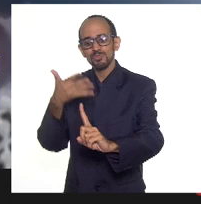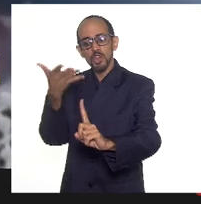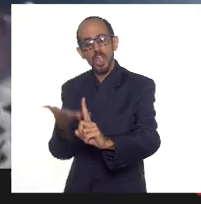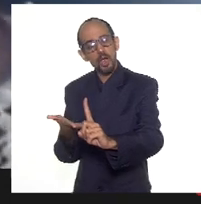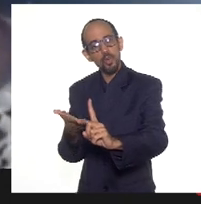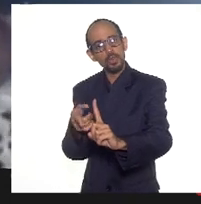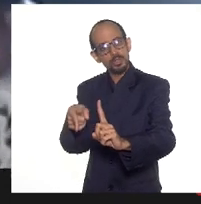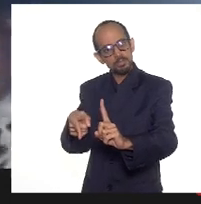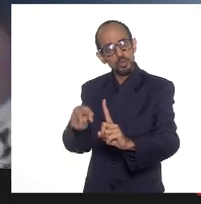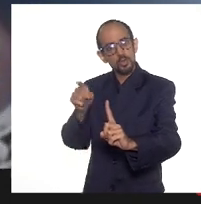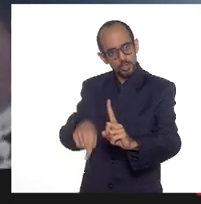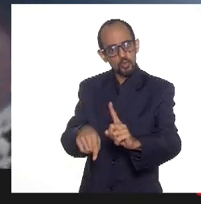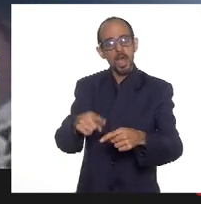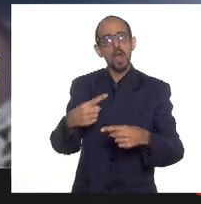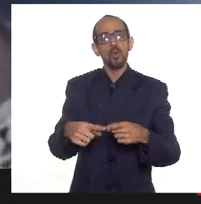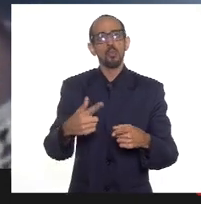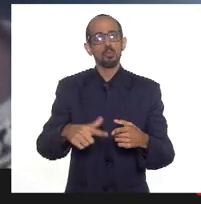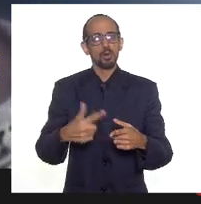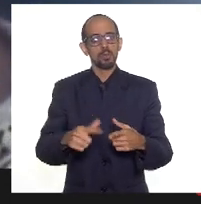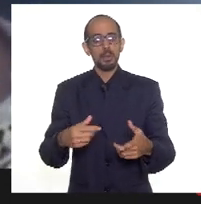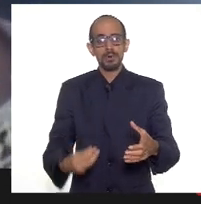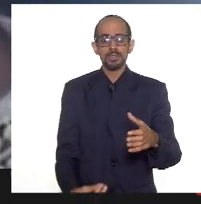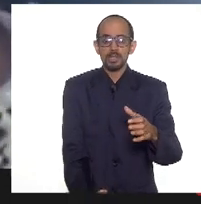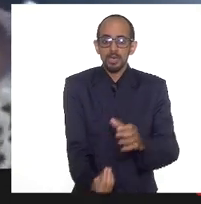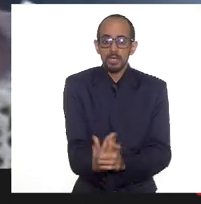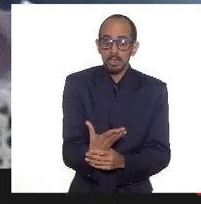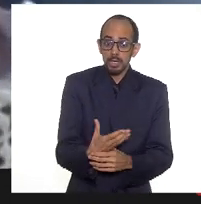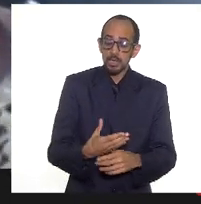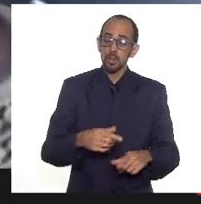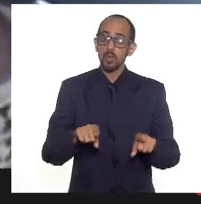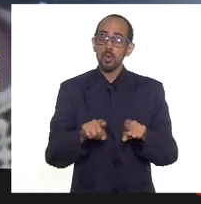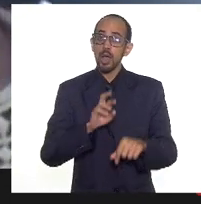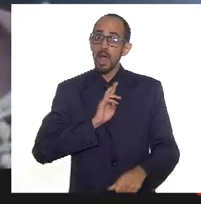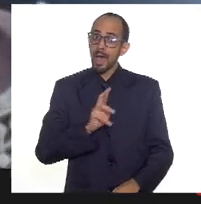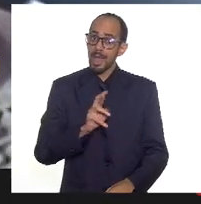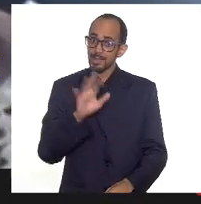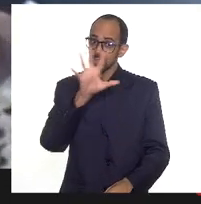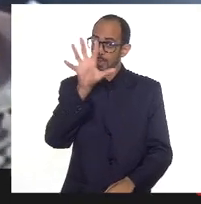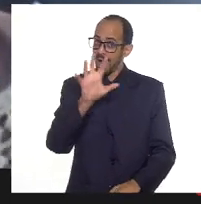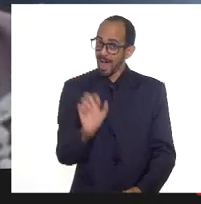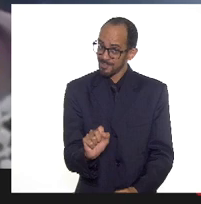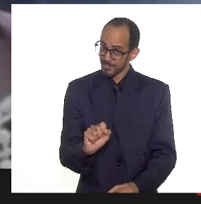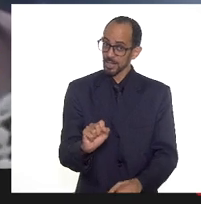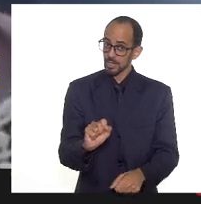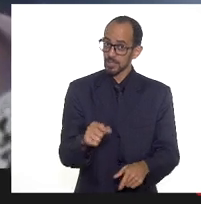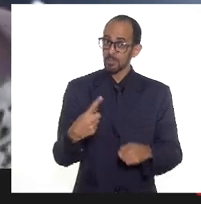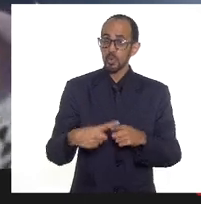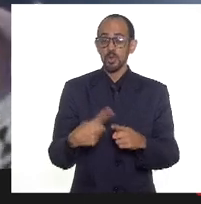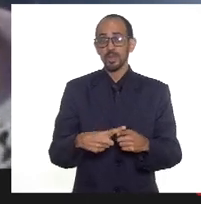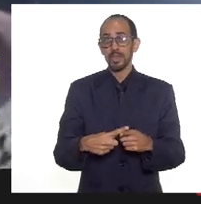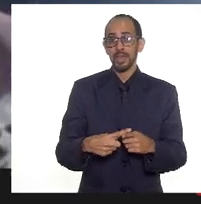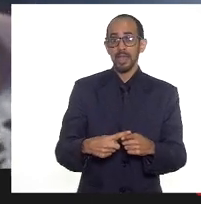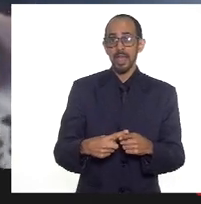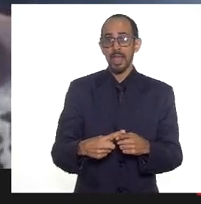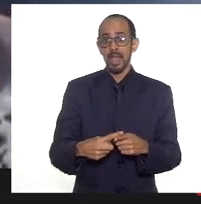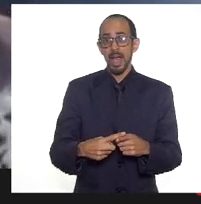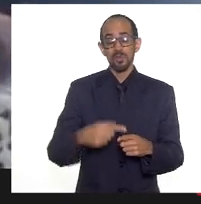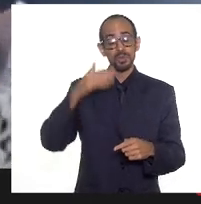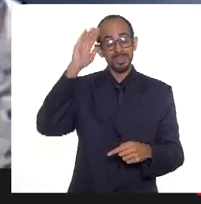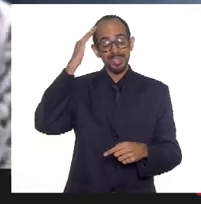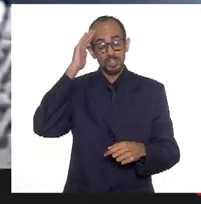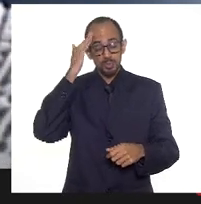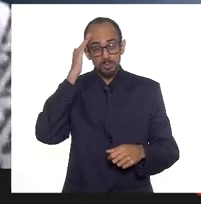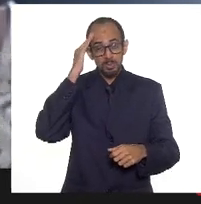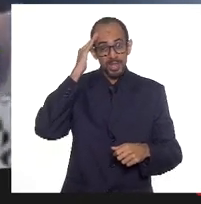problema que afeta as religiões de matrizes afro, porque a lógica das suas organizações é muito distinta das lógicas